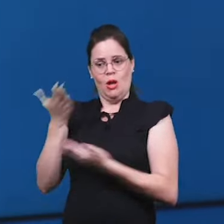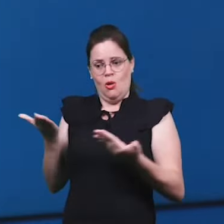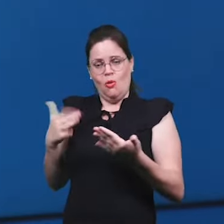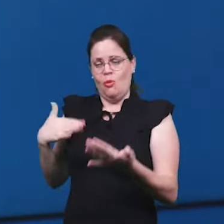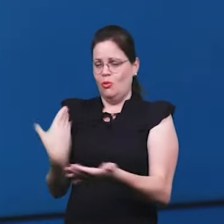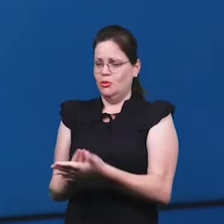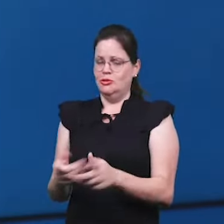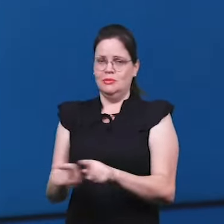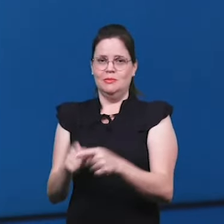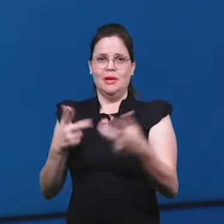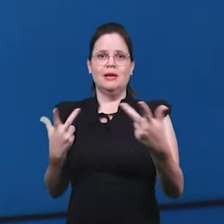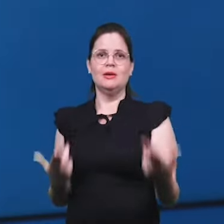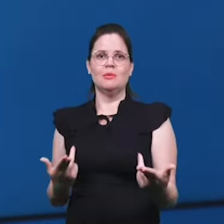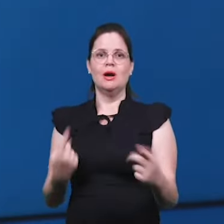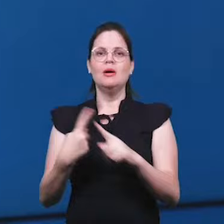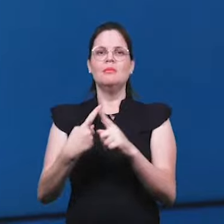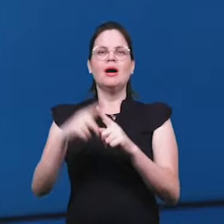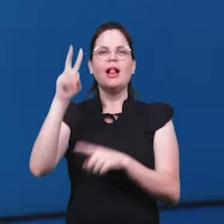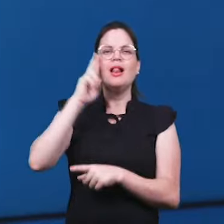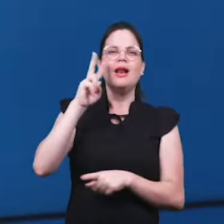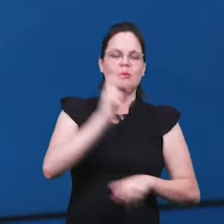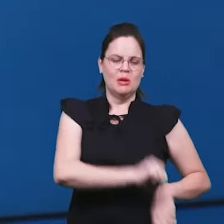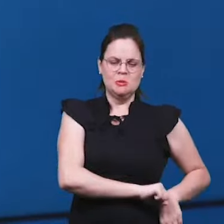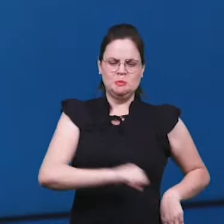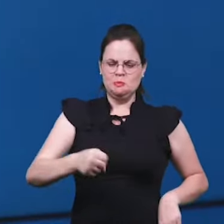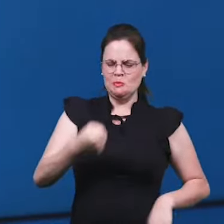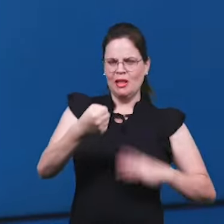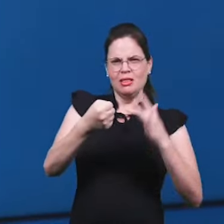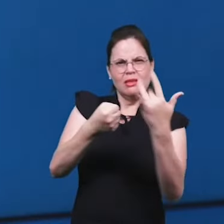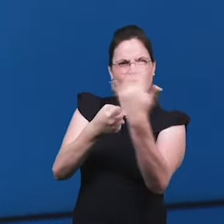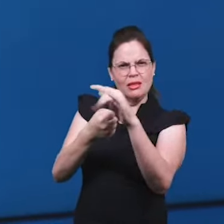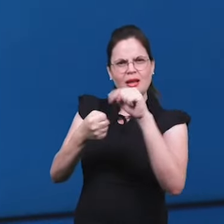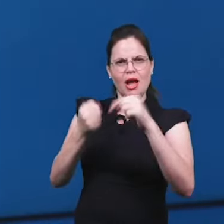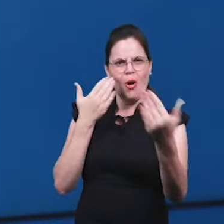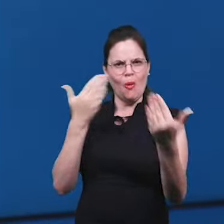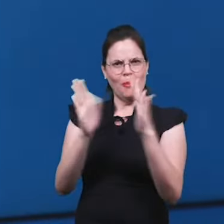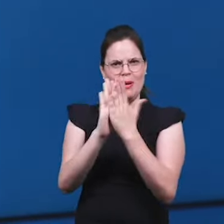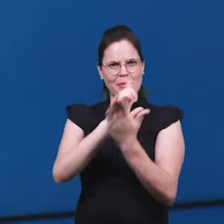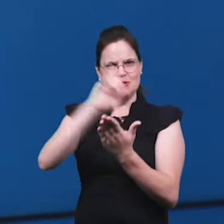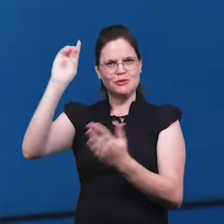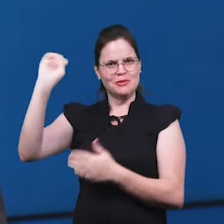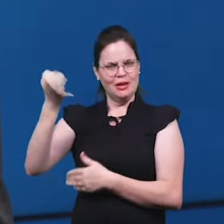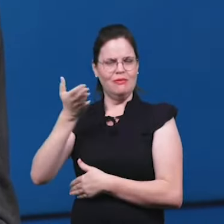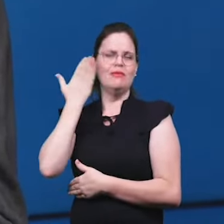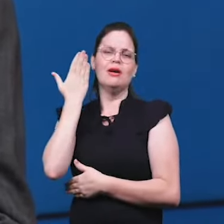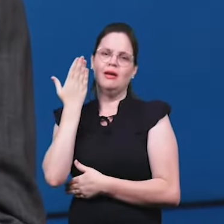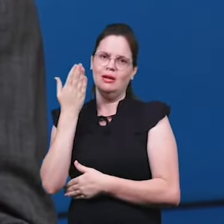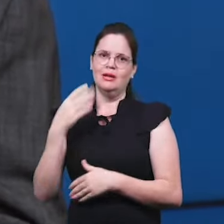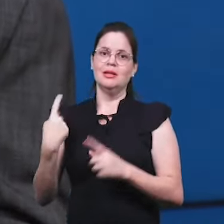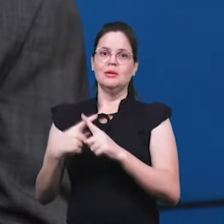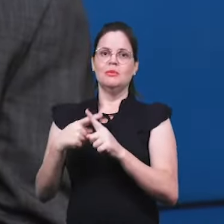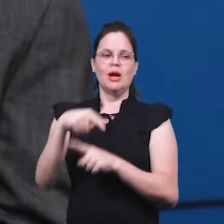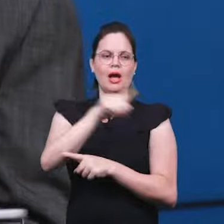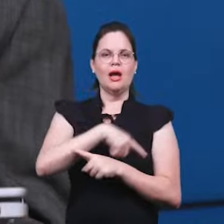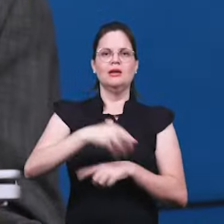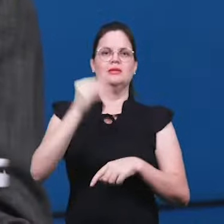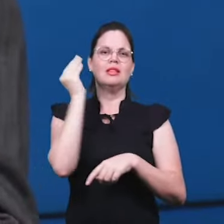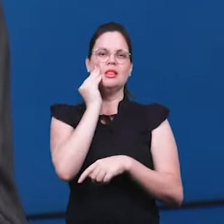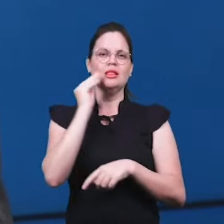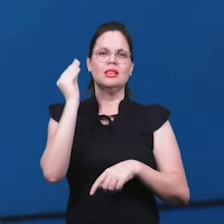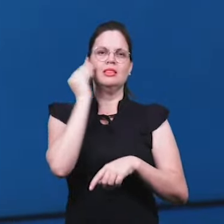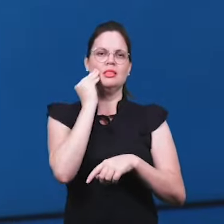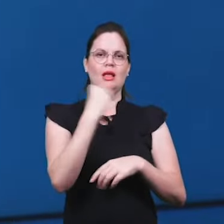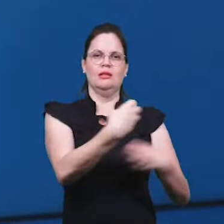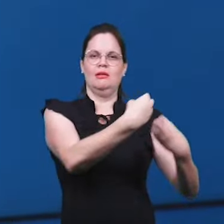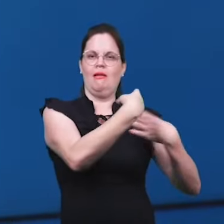com a palavra revelada, espada de dois gumes, palavra revelada, aqueles que têm que tentam trazer